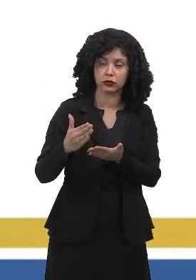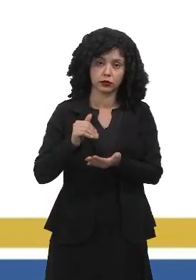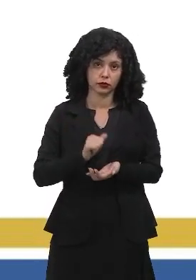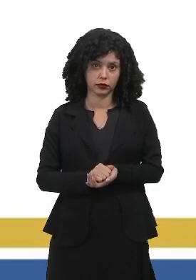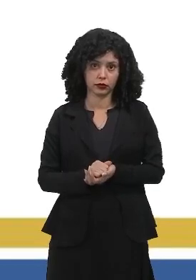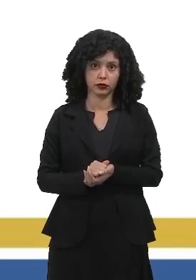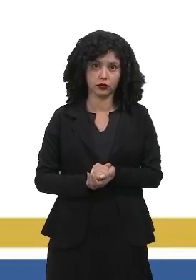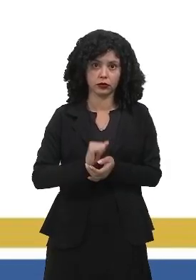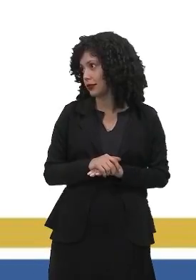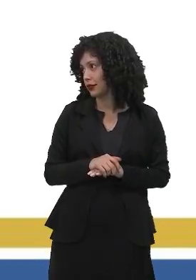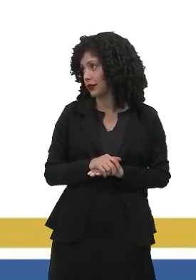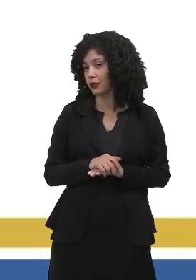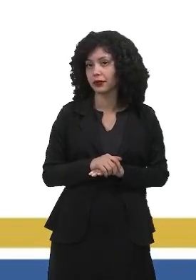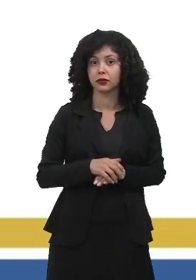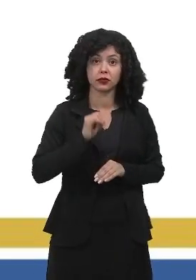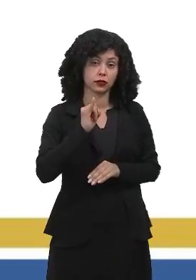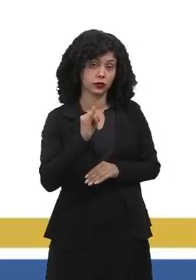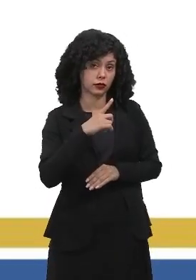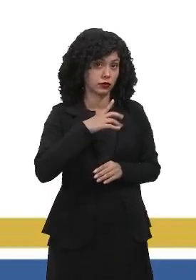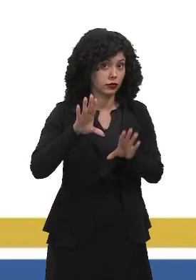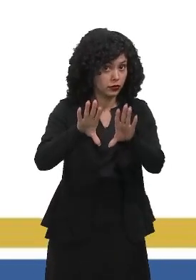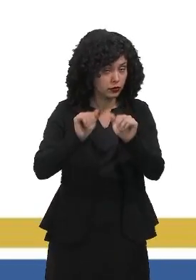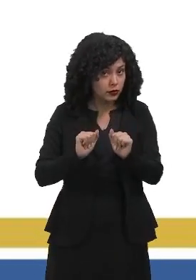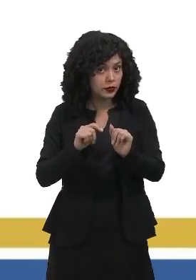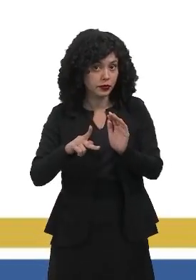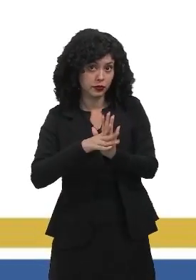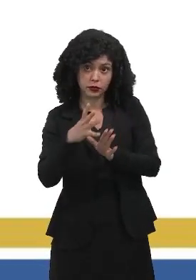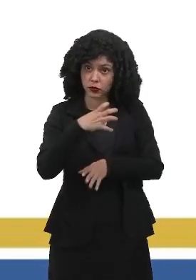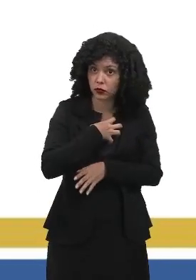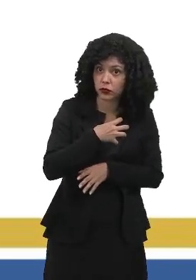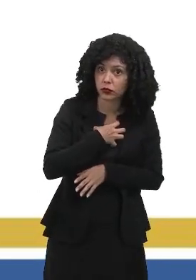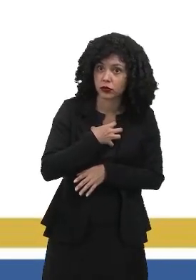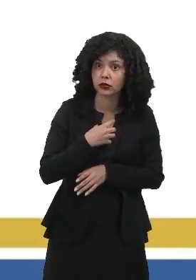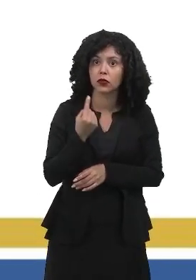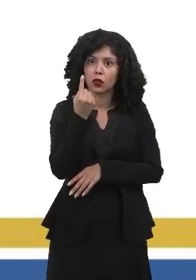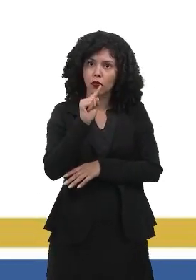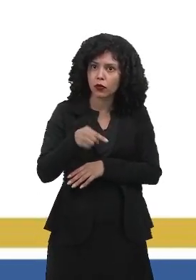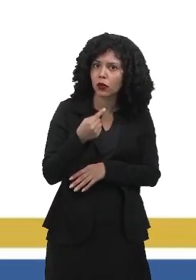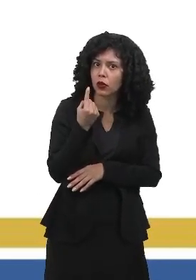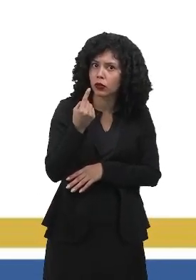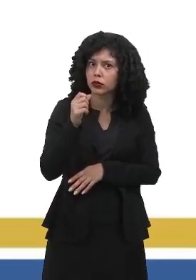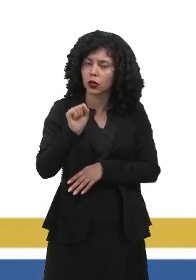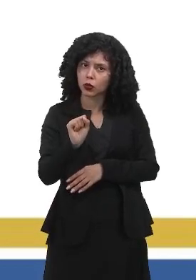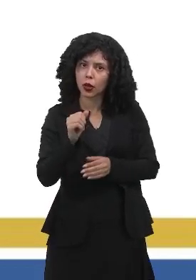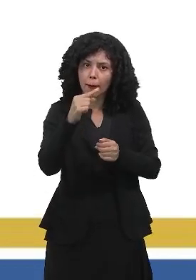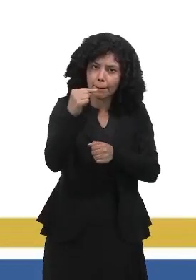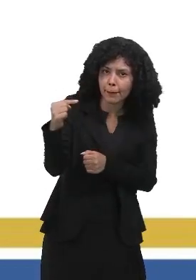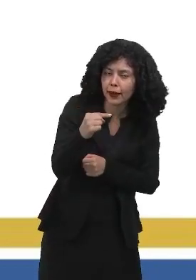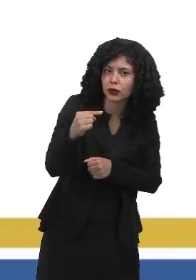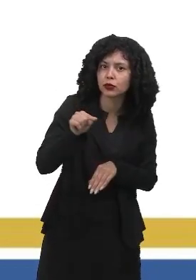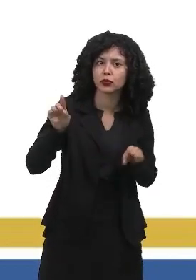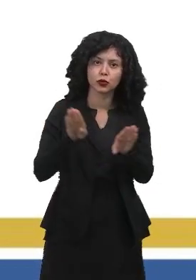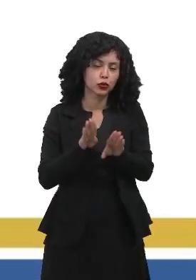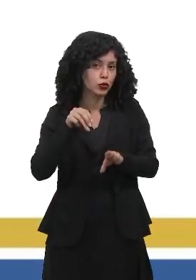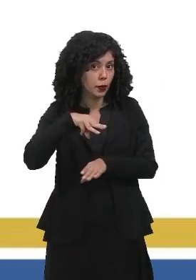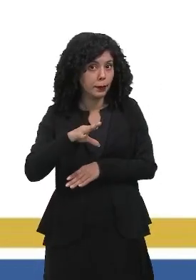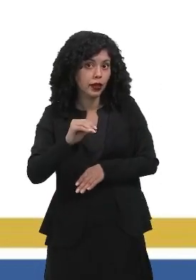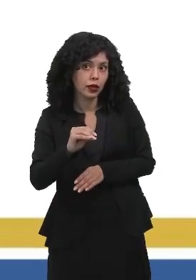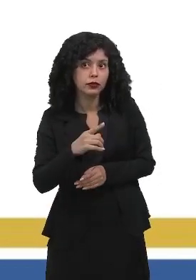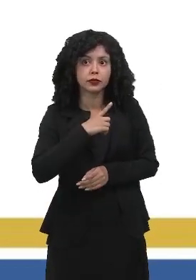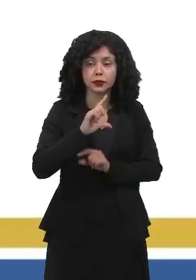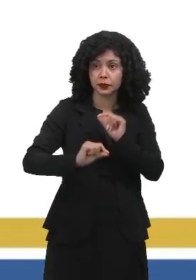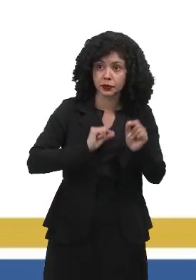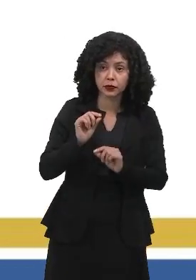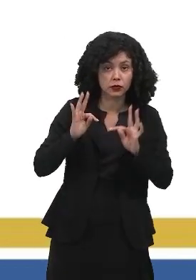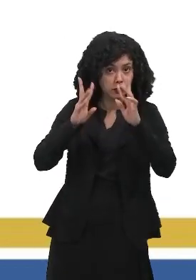da camada do líquido, se eu pego aqui, nesse sentido, 1,1 segundos menos meio segundo, teremos